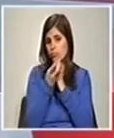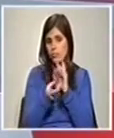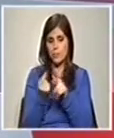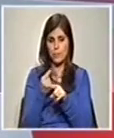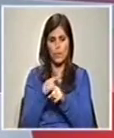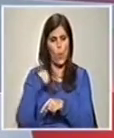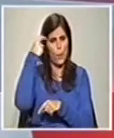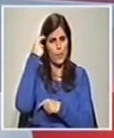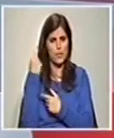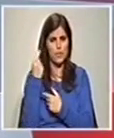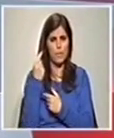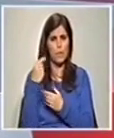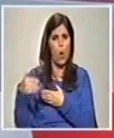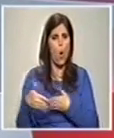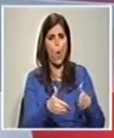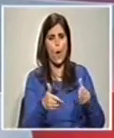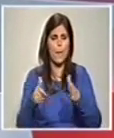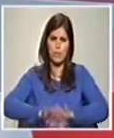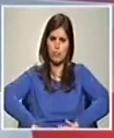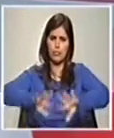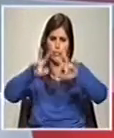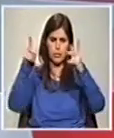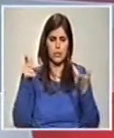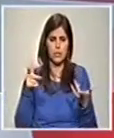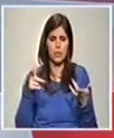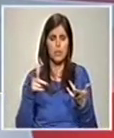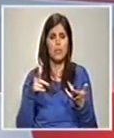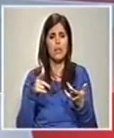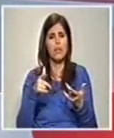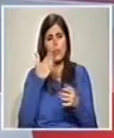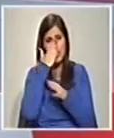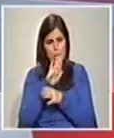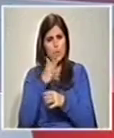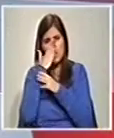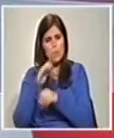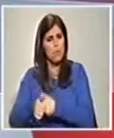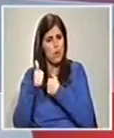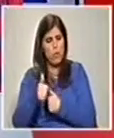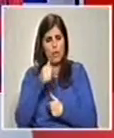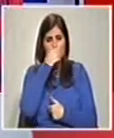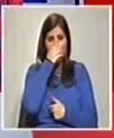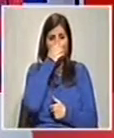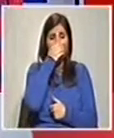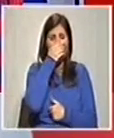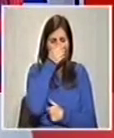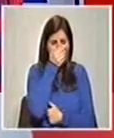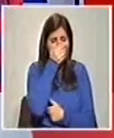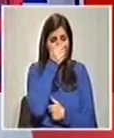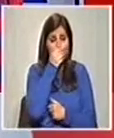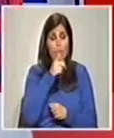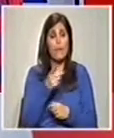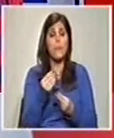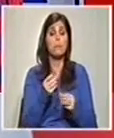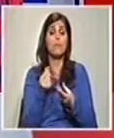eu penso que é um caminho que está crescendo, com vários casos de sucesso, vários casos de muito impacto. E, portanto, passa muito também pela imagem social das